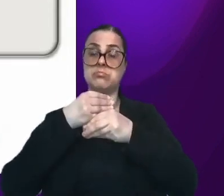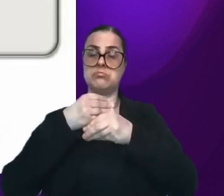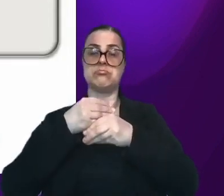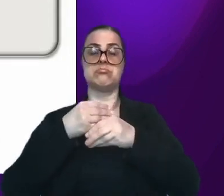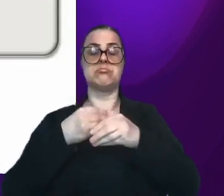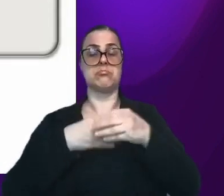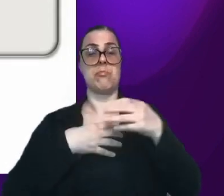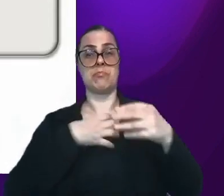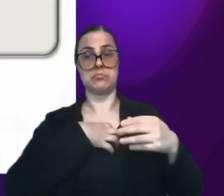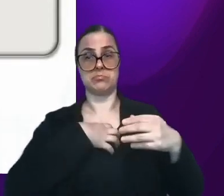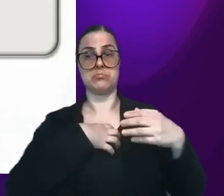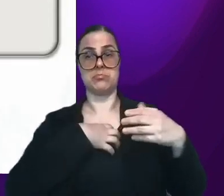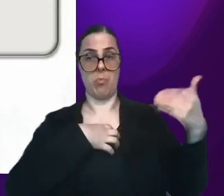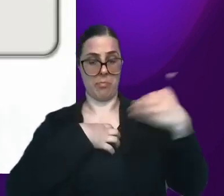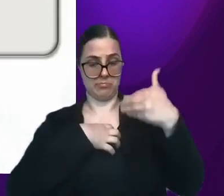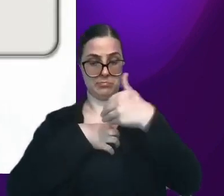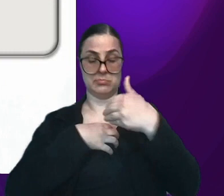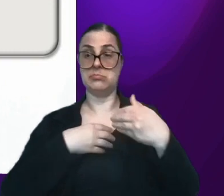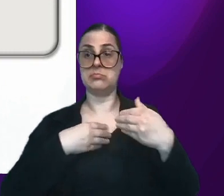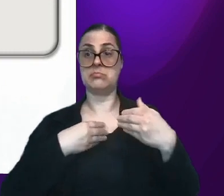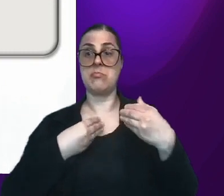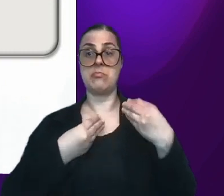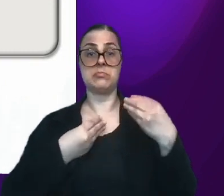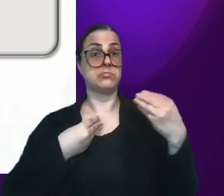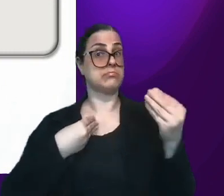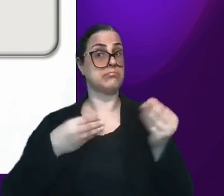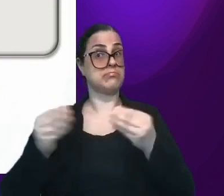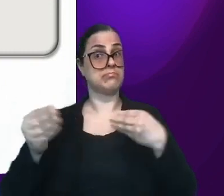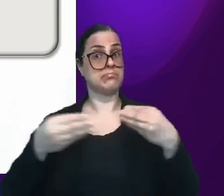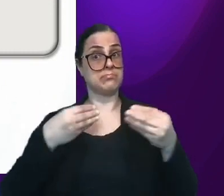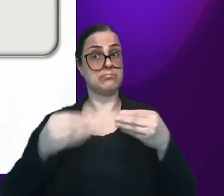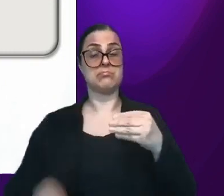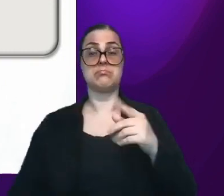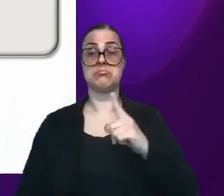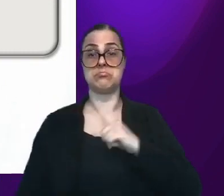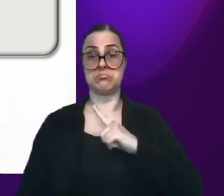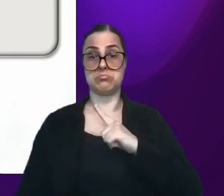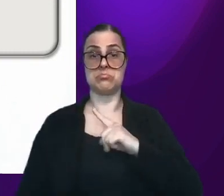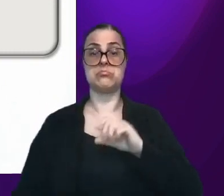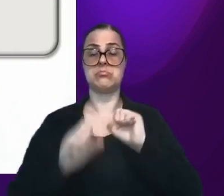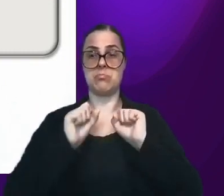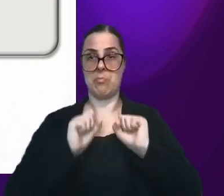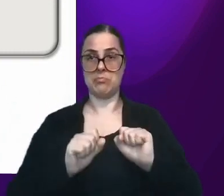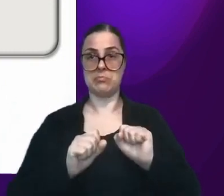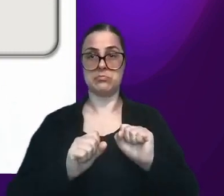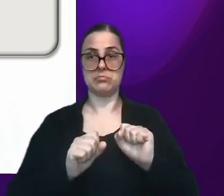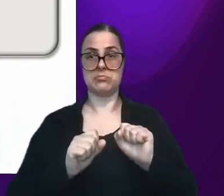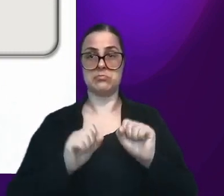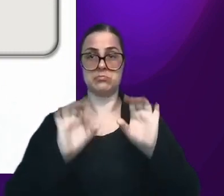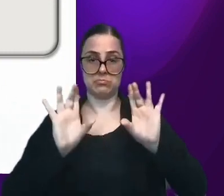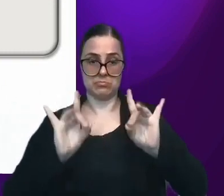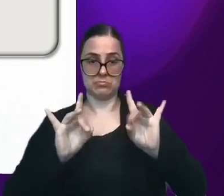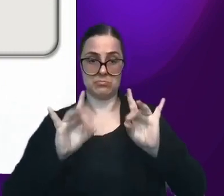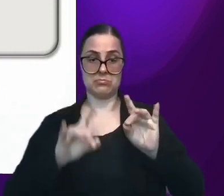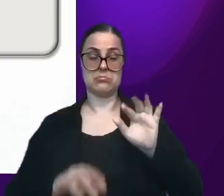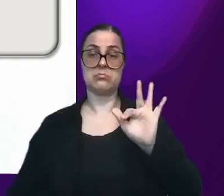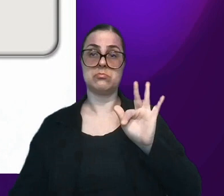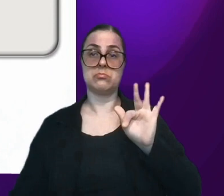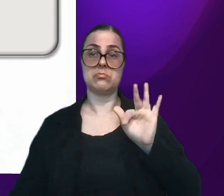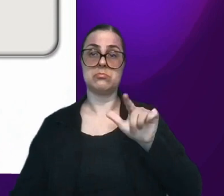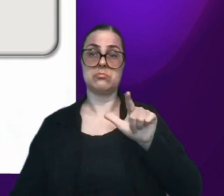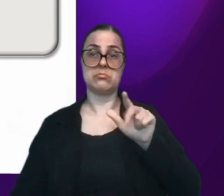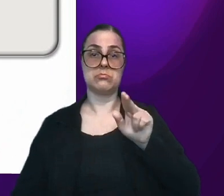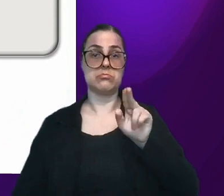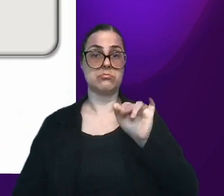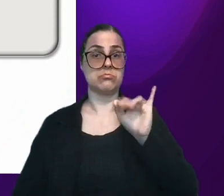são flexíveis na medida que elas permitem a remoção de fluidos e o ajuste eletrolítico, ácido básico e escórias